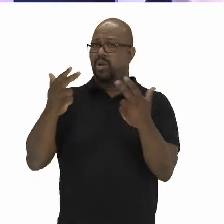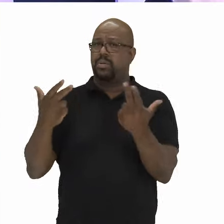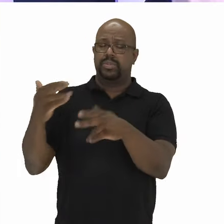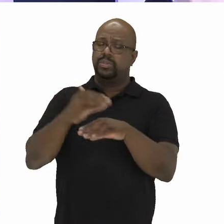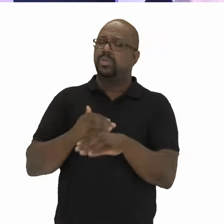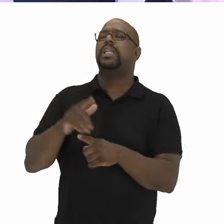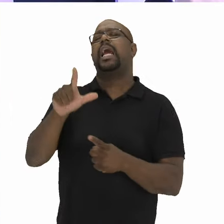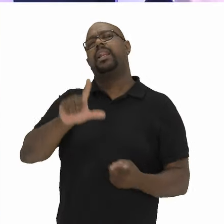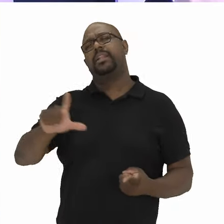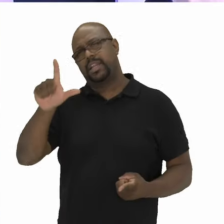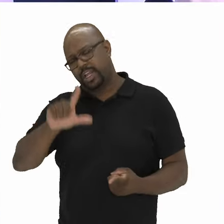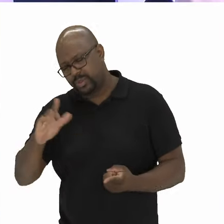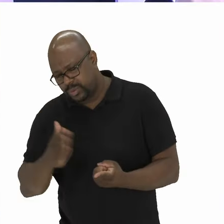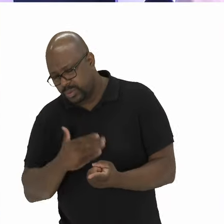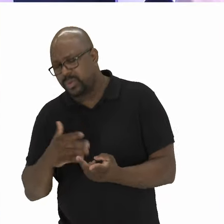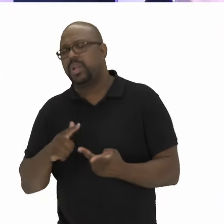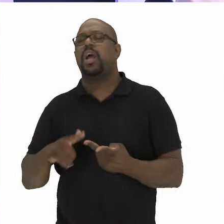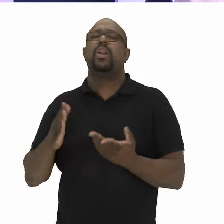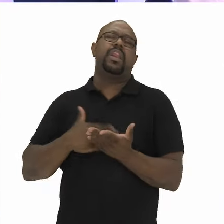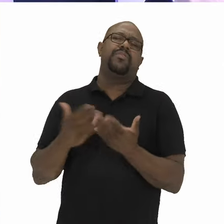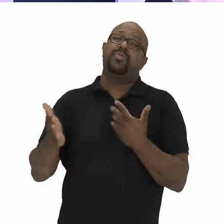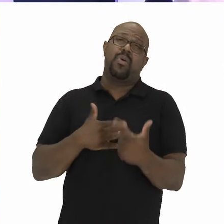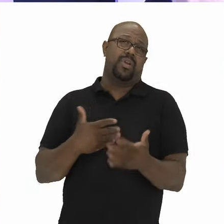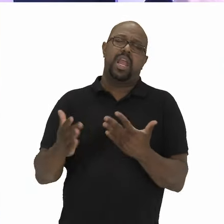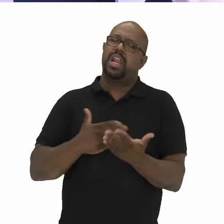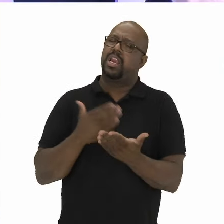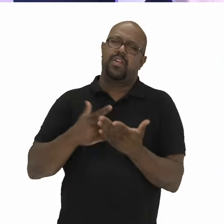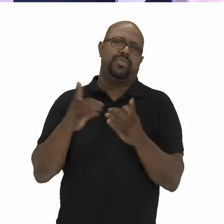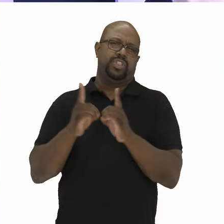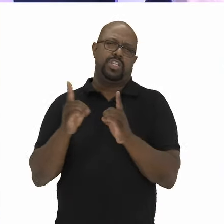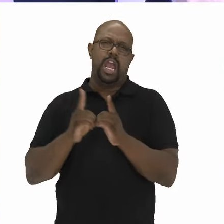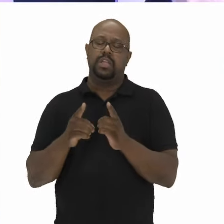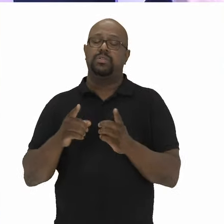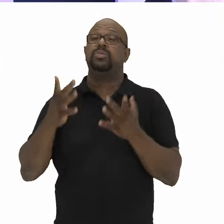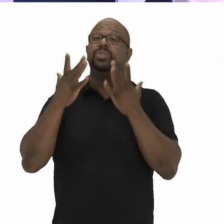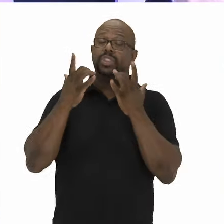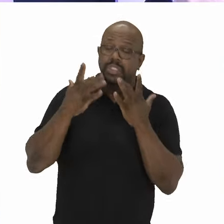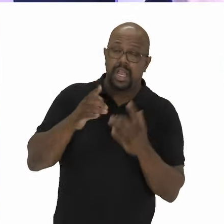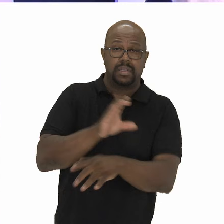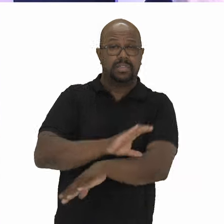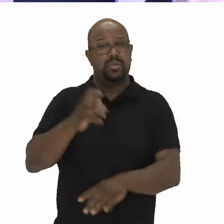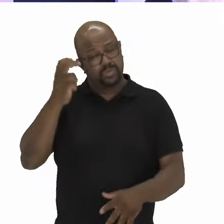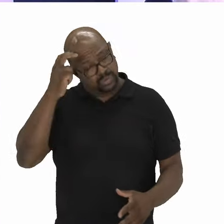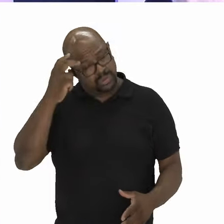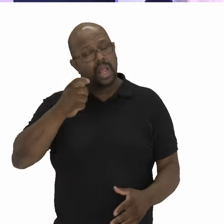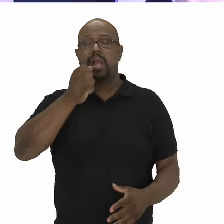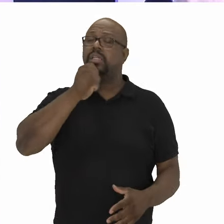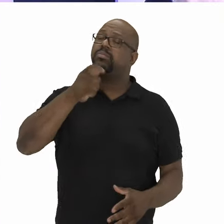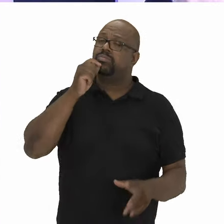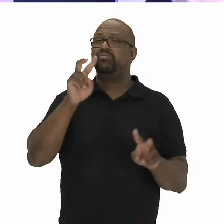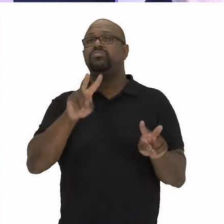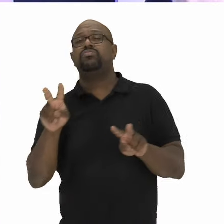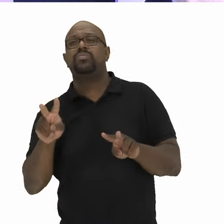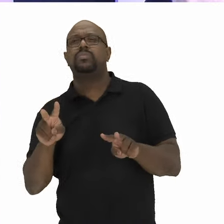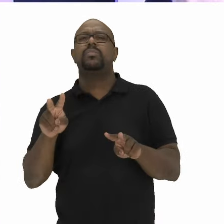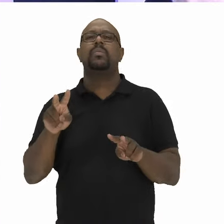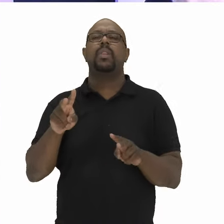pessoas na literatura no livro qualquer livro didático também no teatro na cultura no